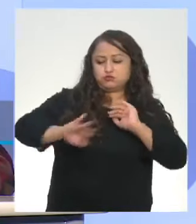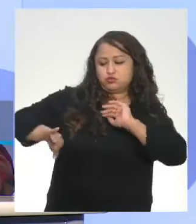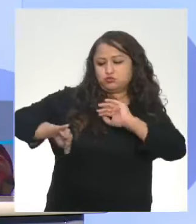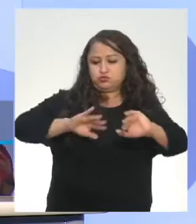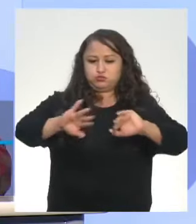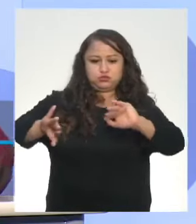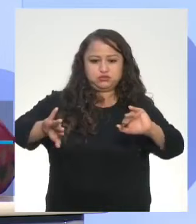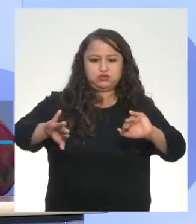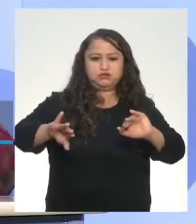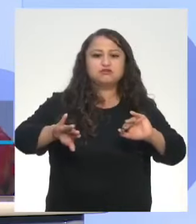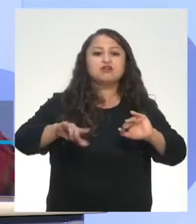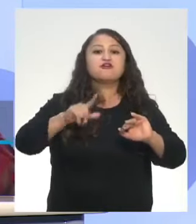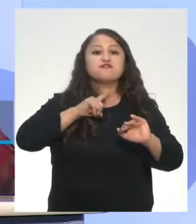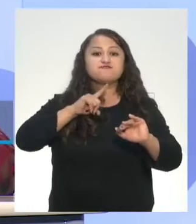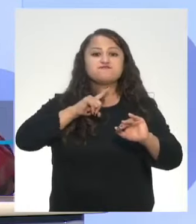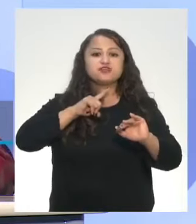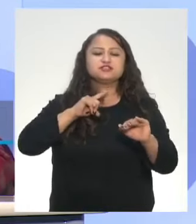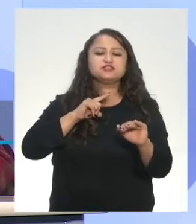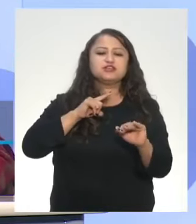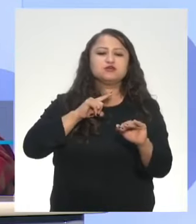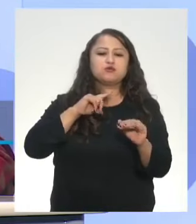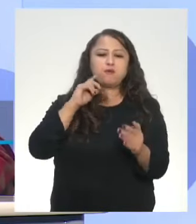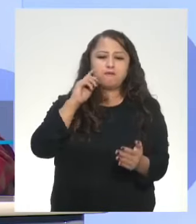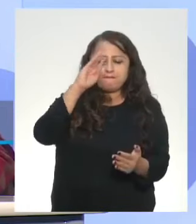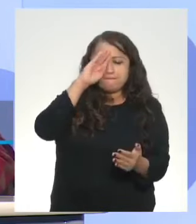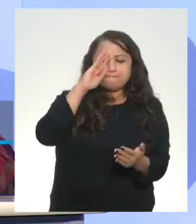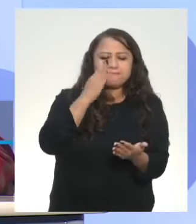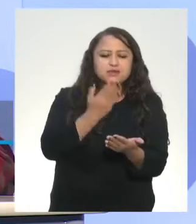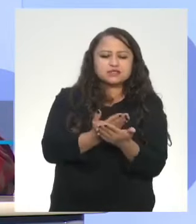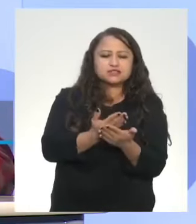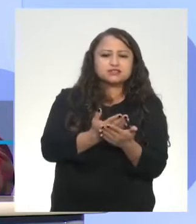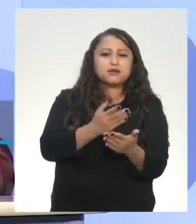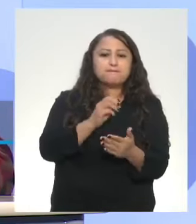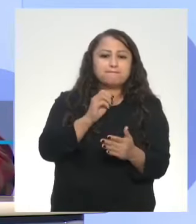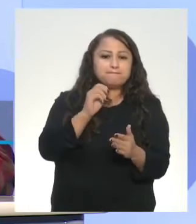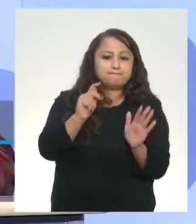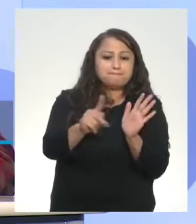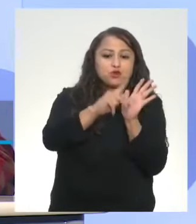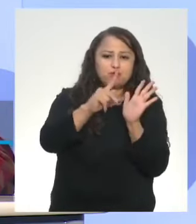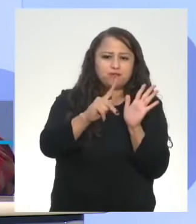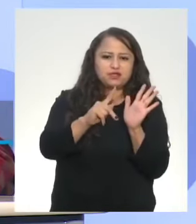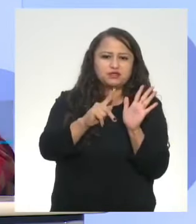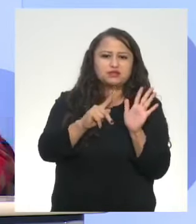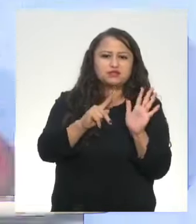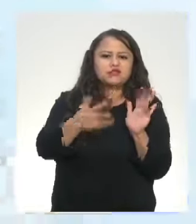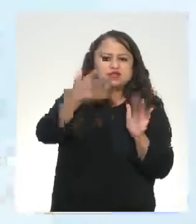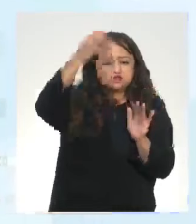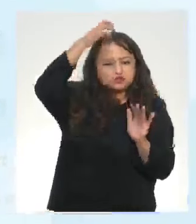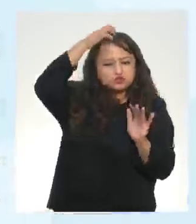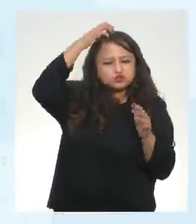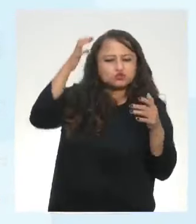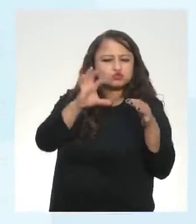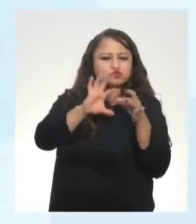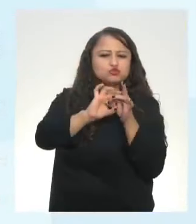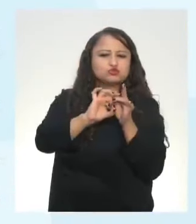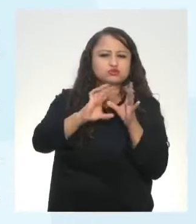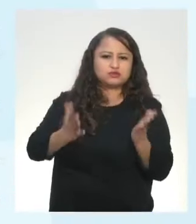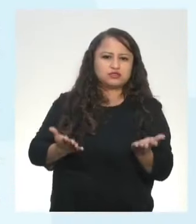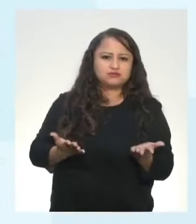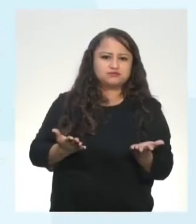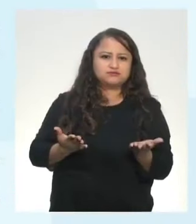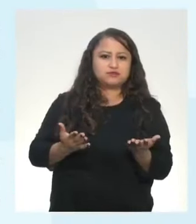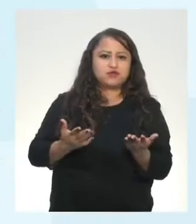mundo. Vai ter uma instituição militar atrelada ao rei. Continuando na nossa tela,